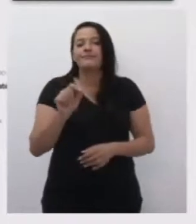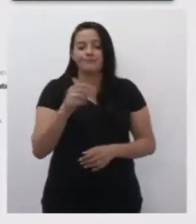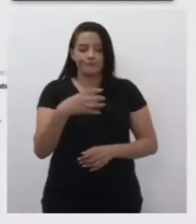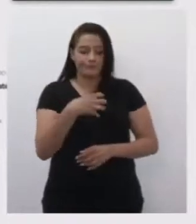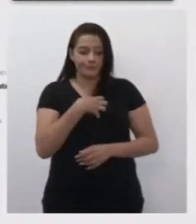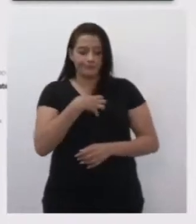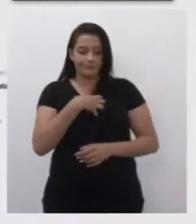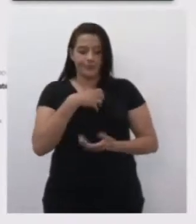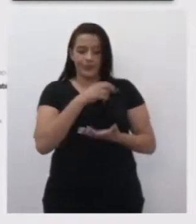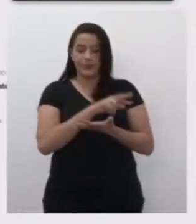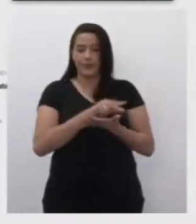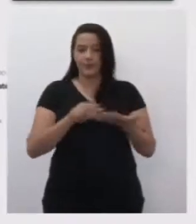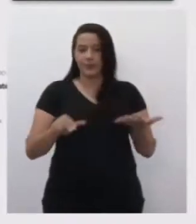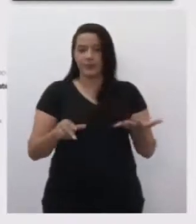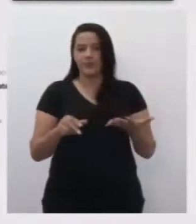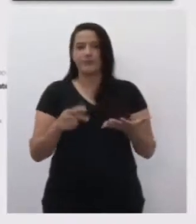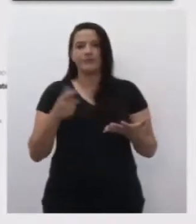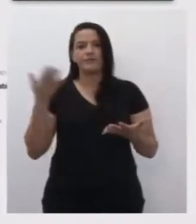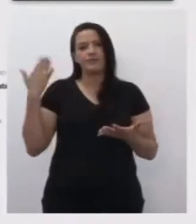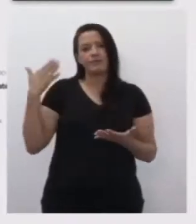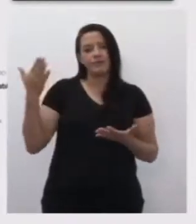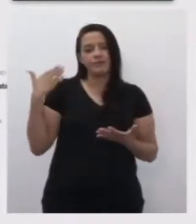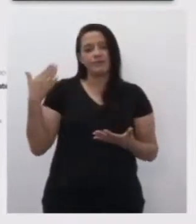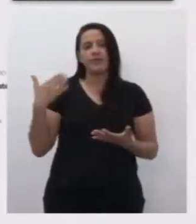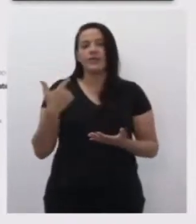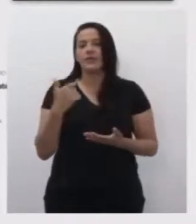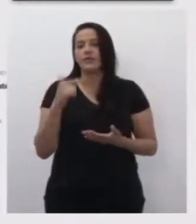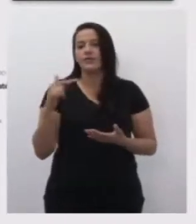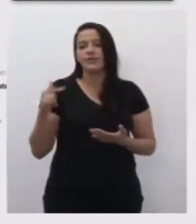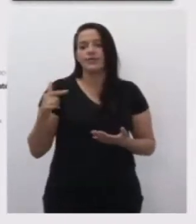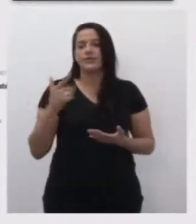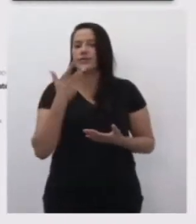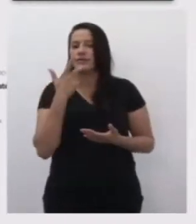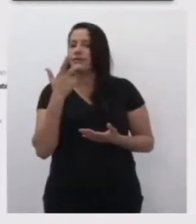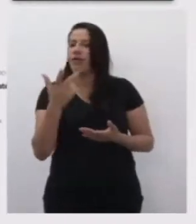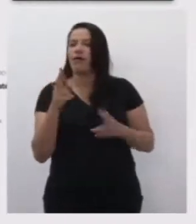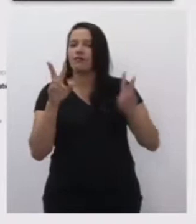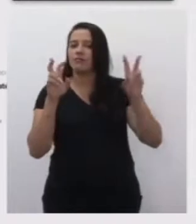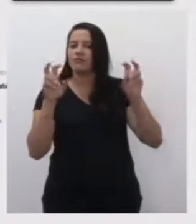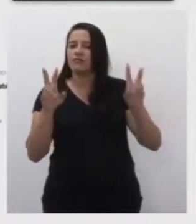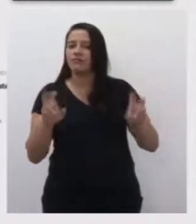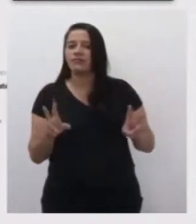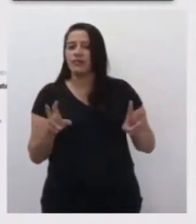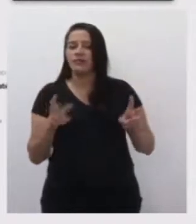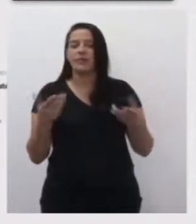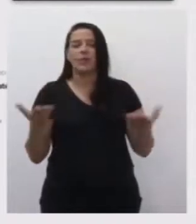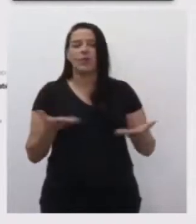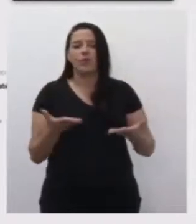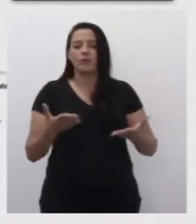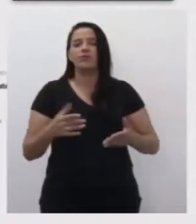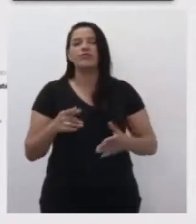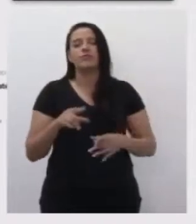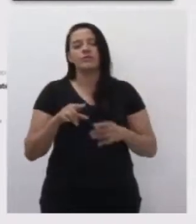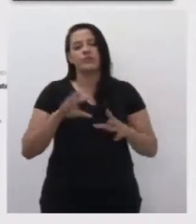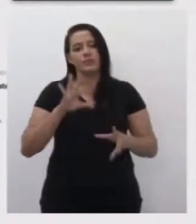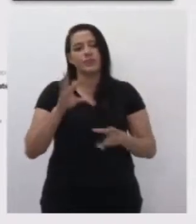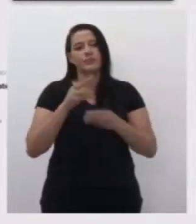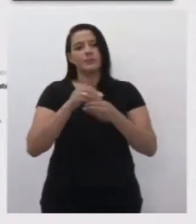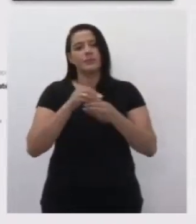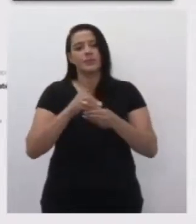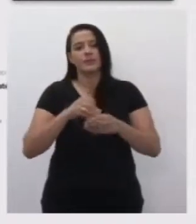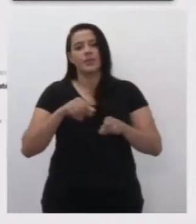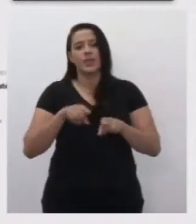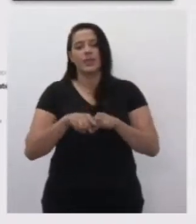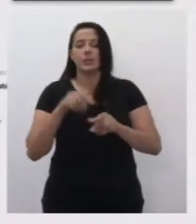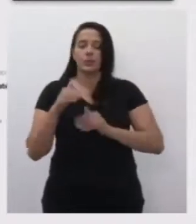época, ninguém nem falava sobre isso, né, nem falava sobre mindfulness, essas palavras que a gente escuta mais hoje em dia. E a gente começou a desenvolver